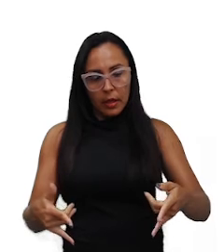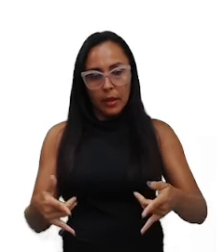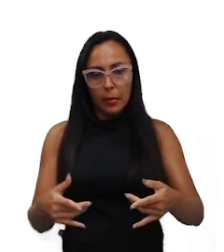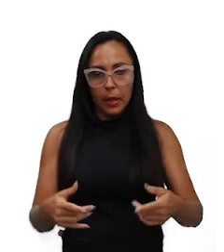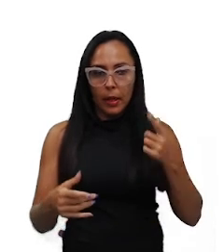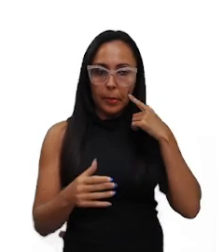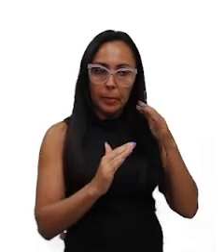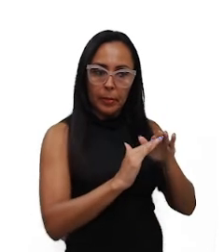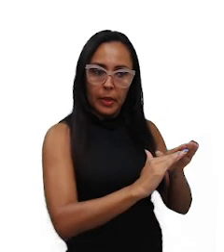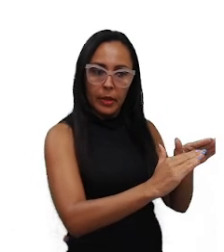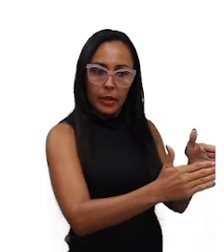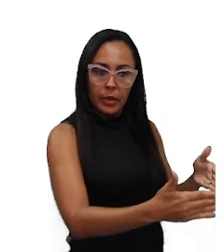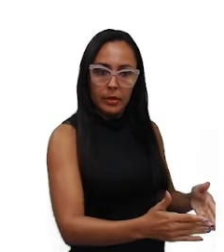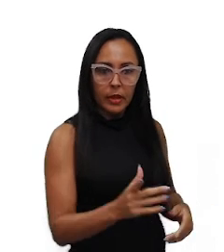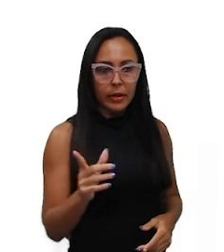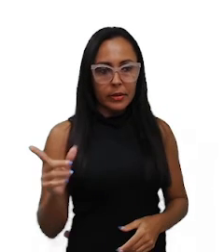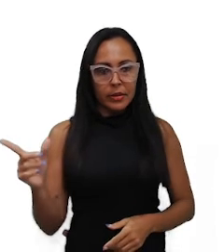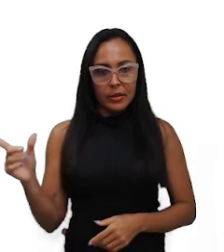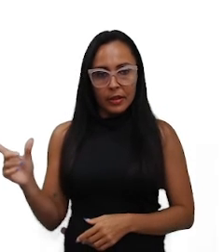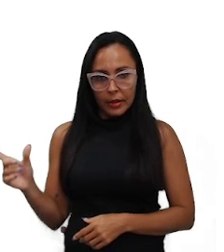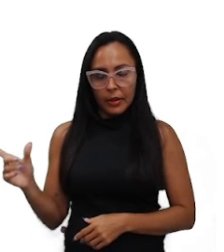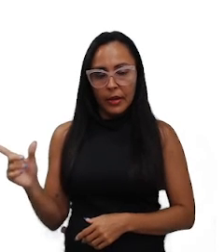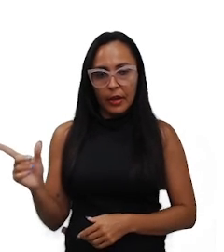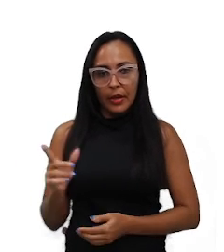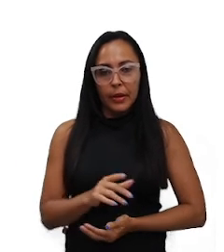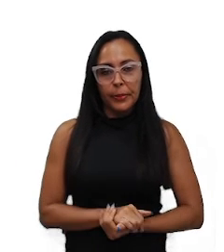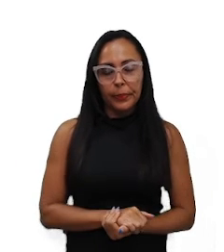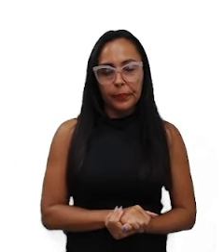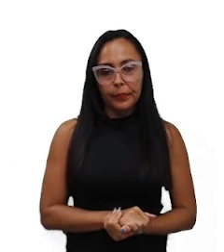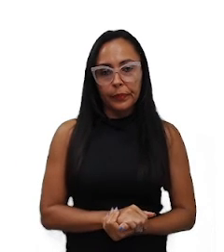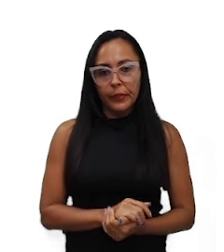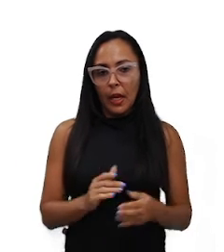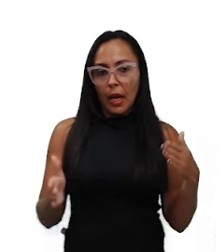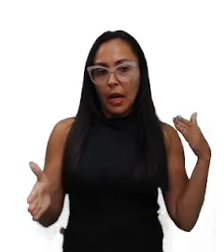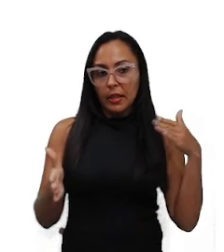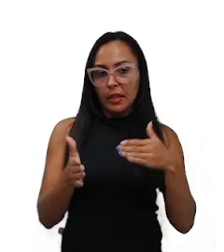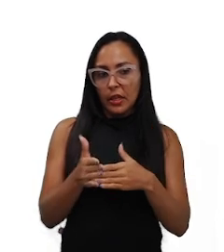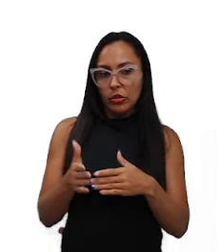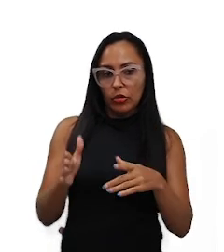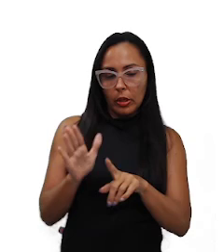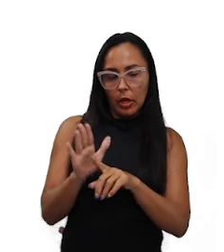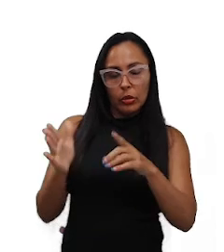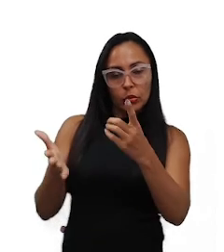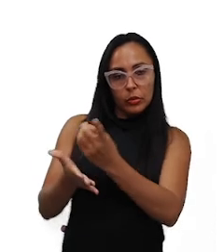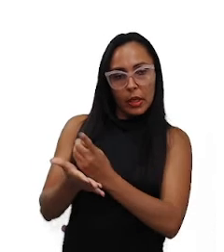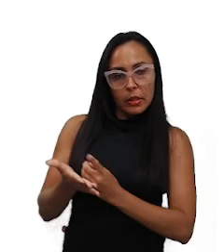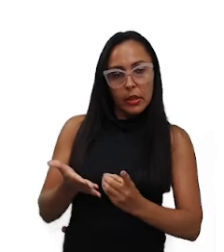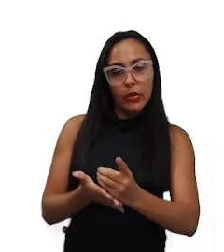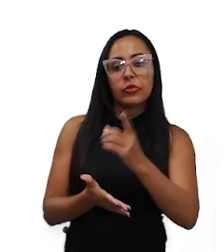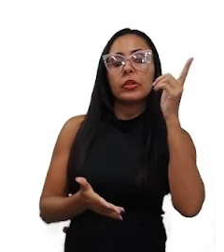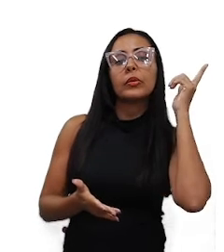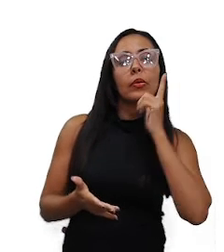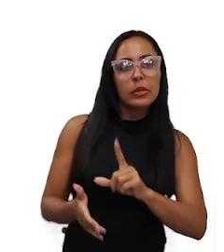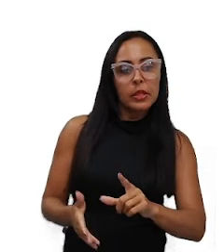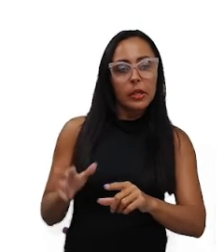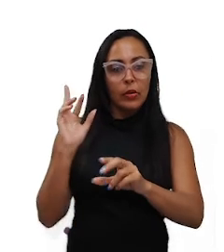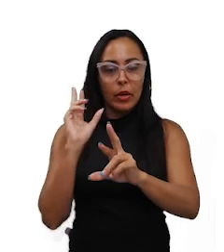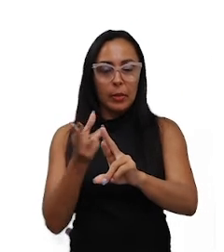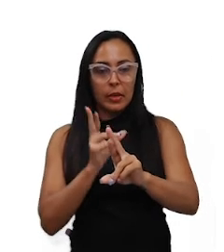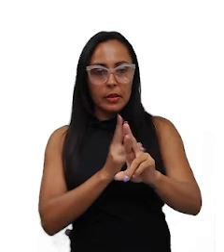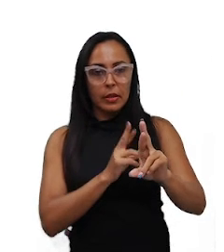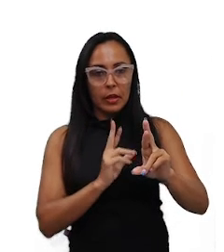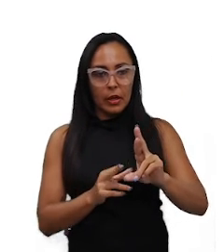lateral, até a gente chegar nessa situação do desenho que a gente conseguiu aí já representar